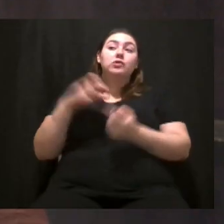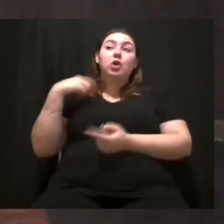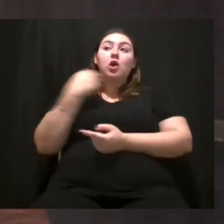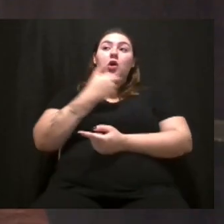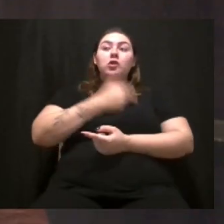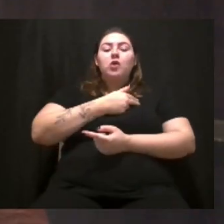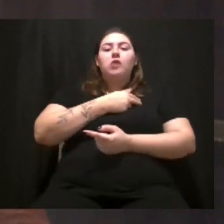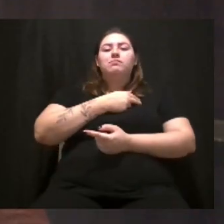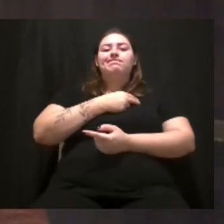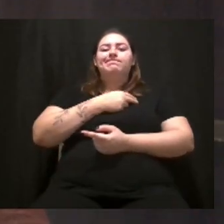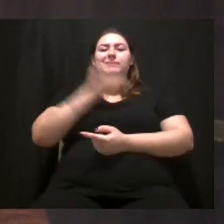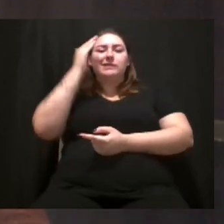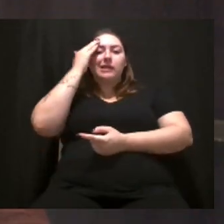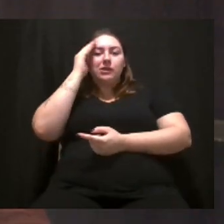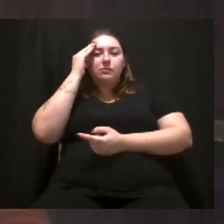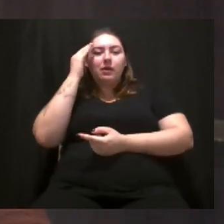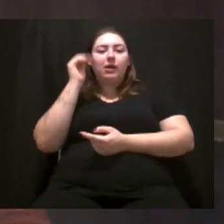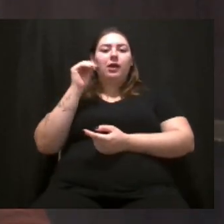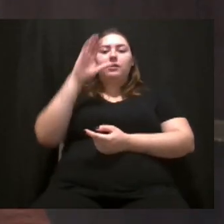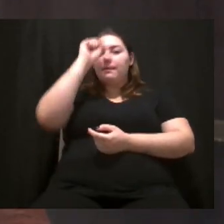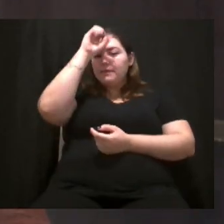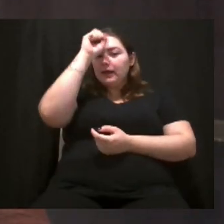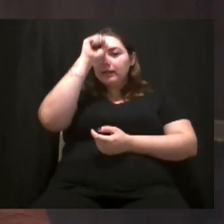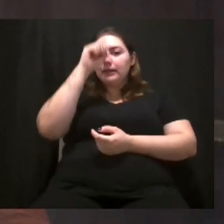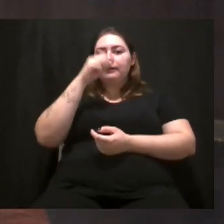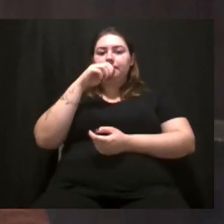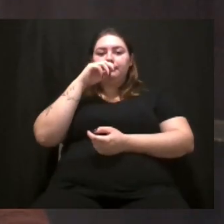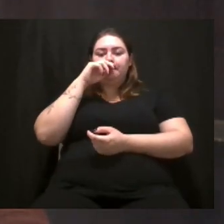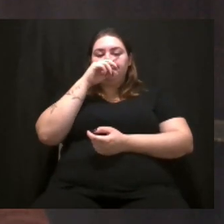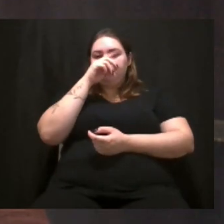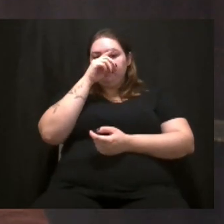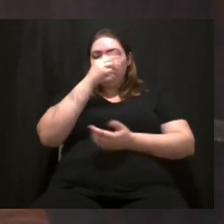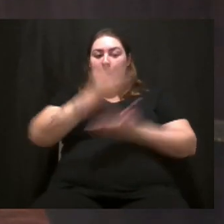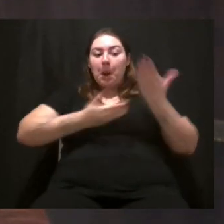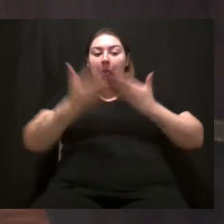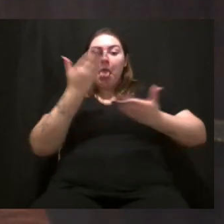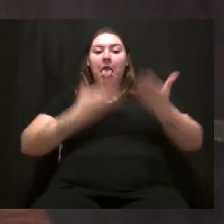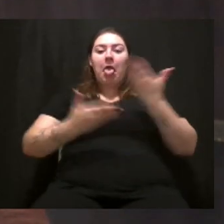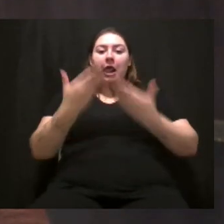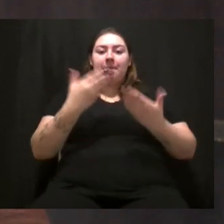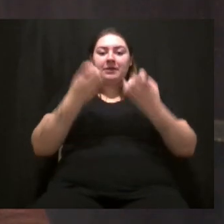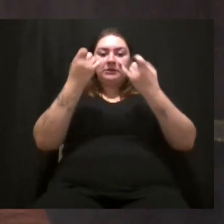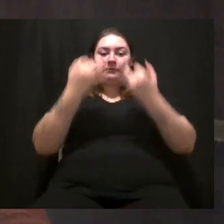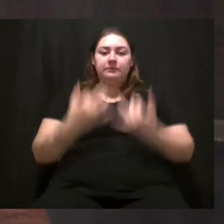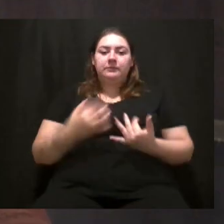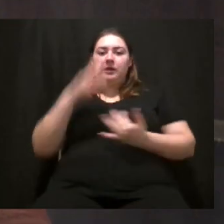de relacionamento interpessoal e intrapessoal, que é aquele que fala de nós, né, das nossas